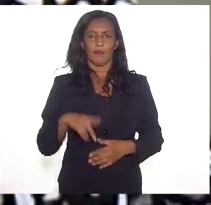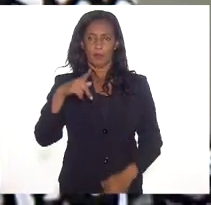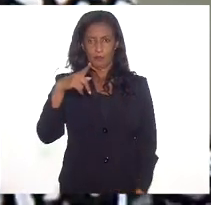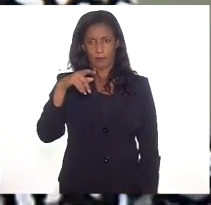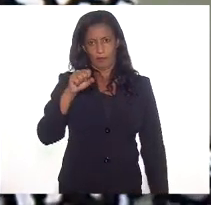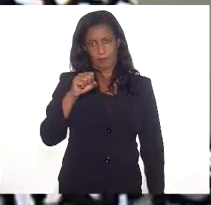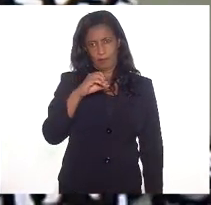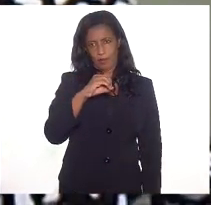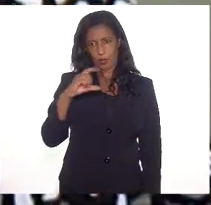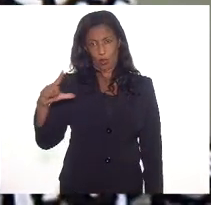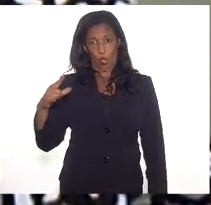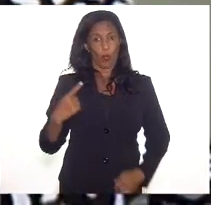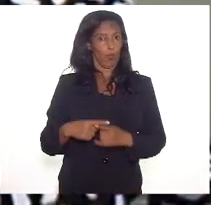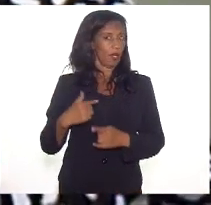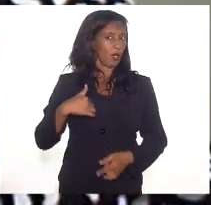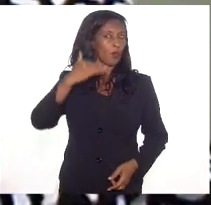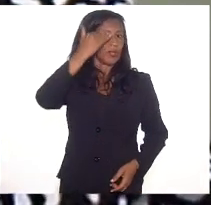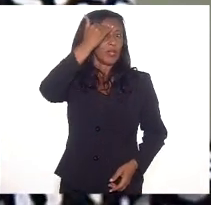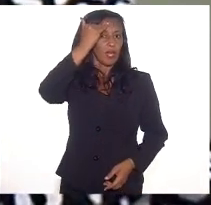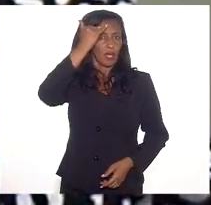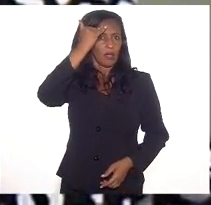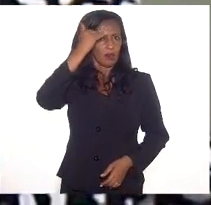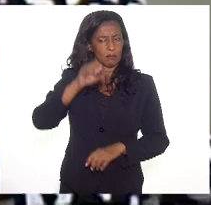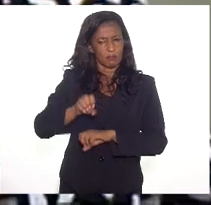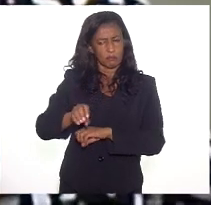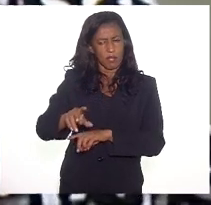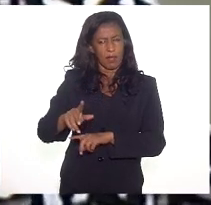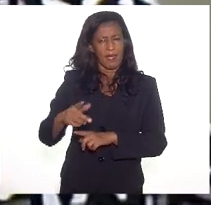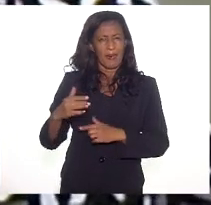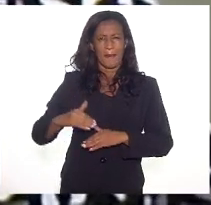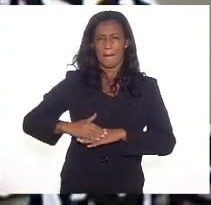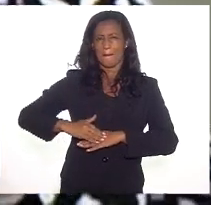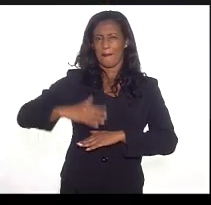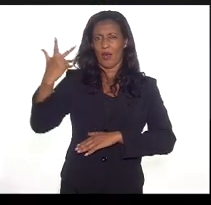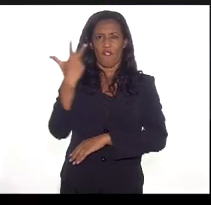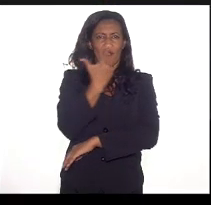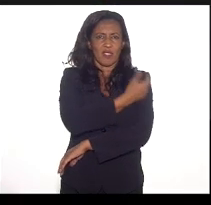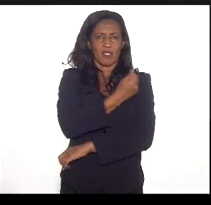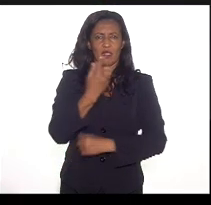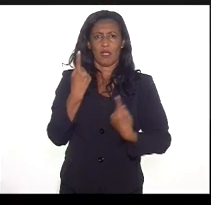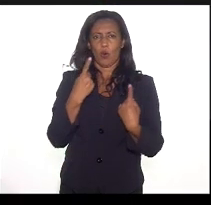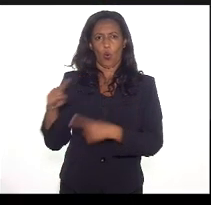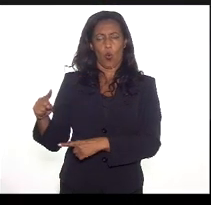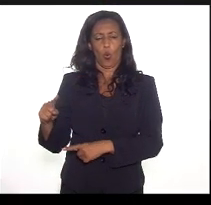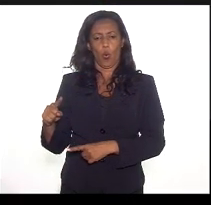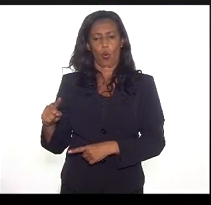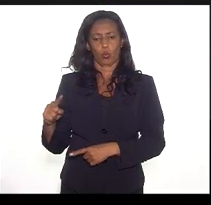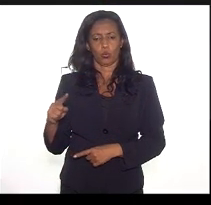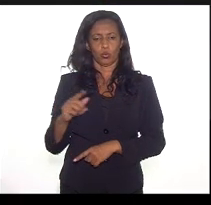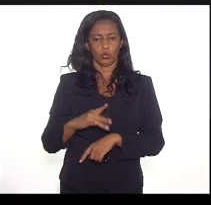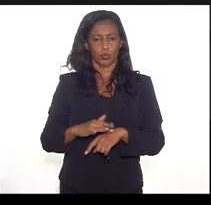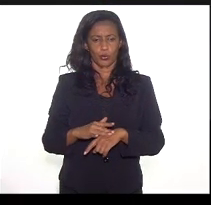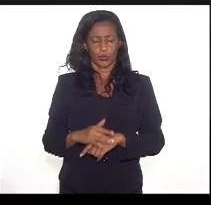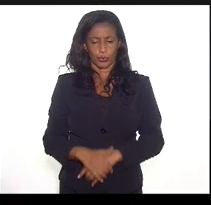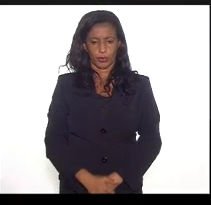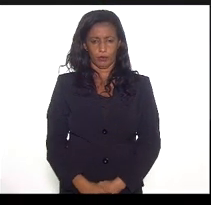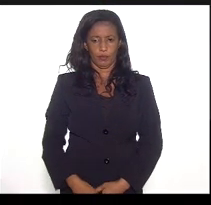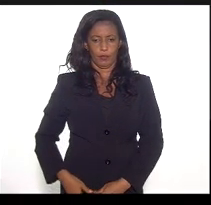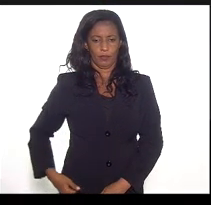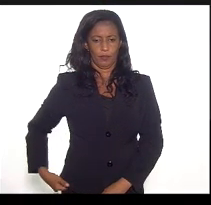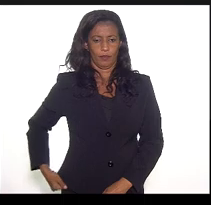PSOL, porque entendo que a educação é a maior vacina contra a violência. Muito obrigada. Para declarar voto, presidente Jair Bittencourt. Vossa Excelência